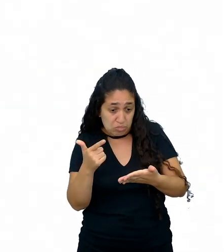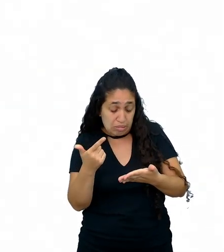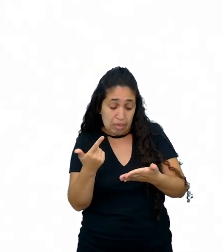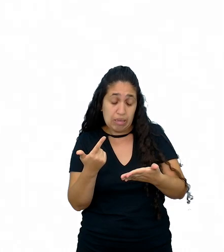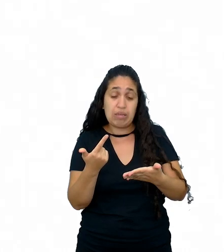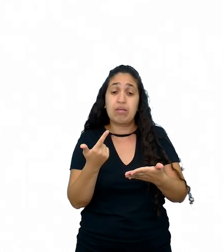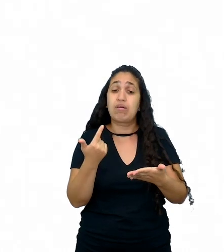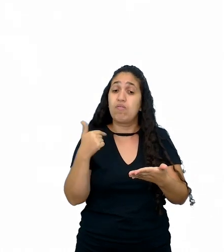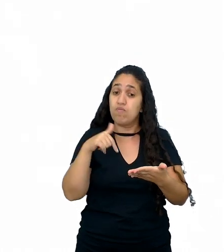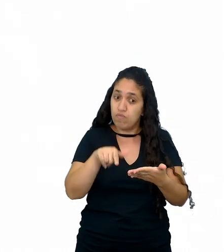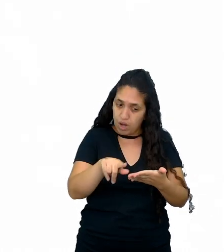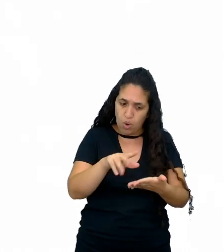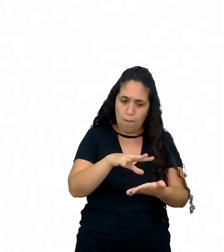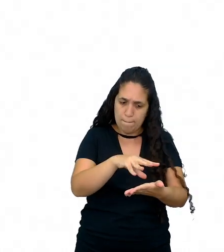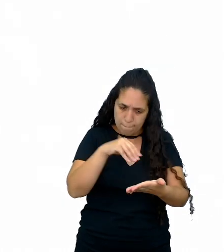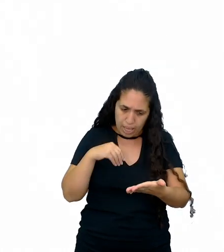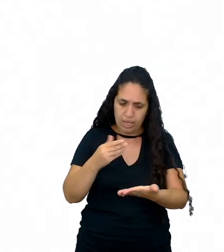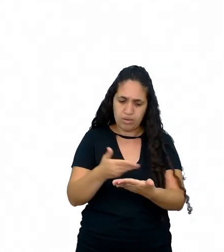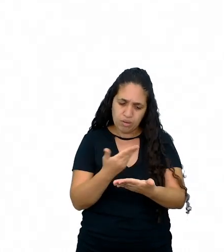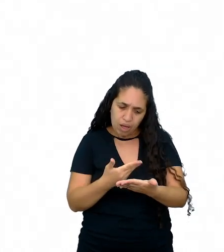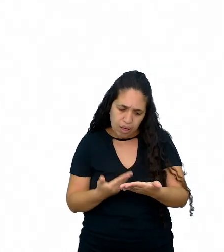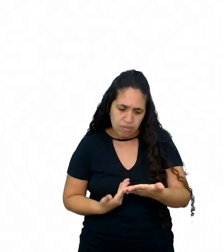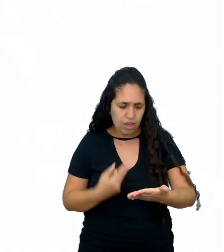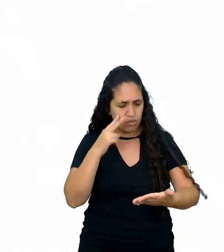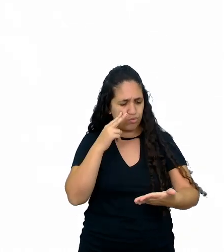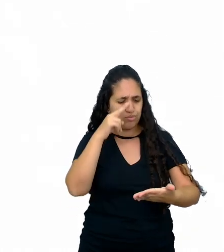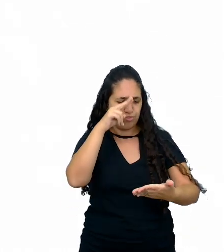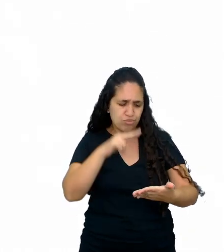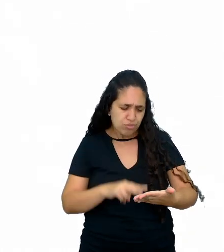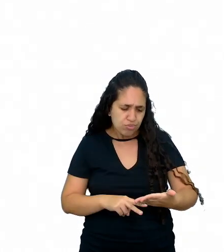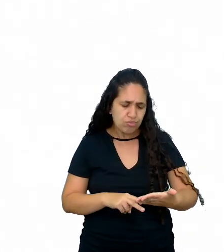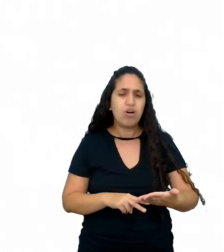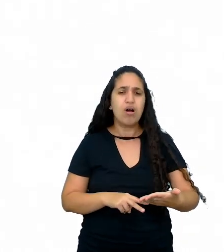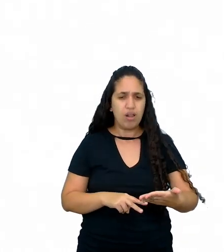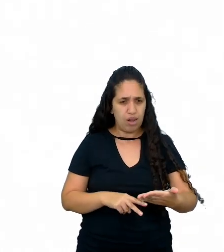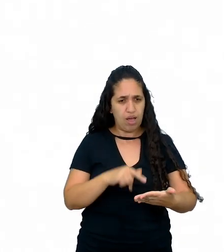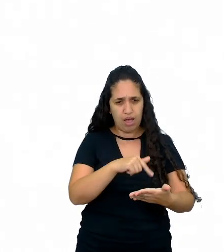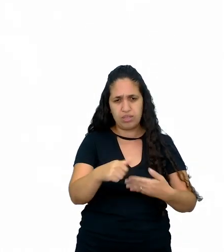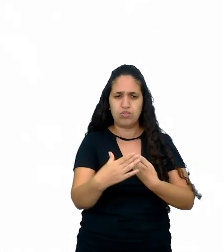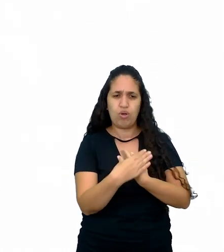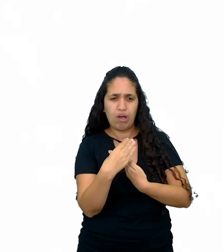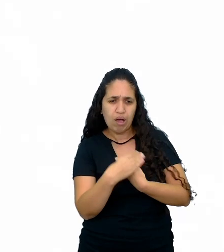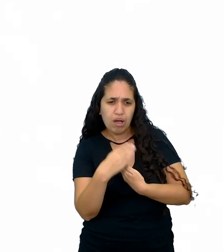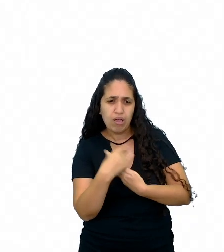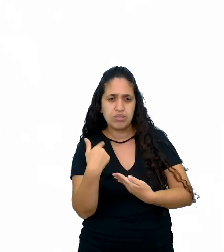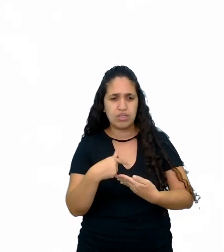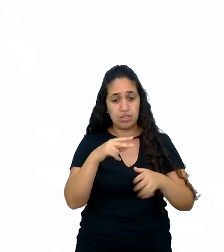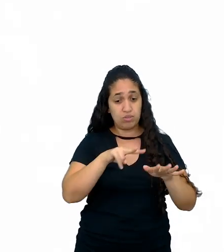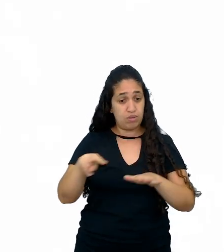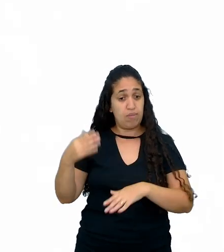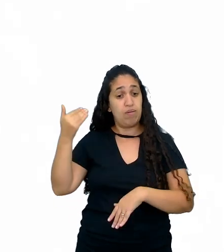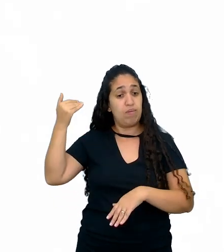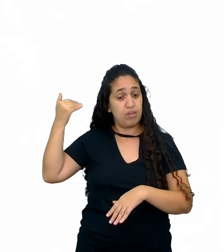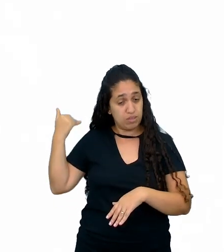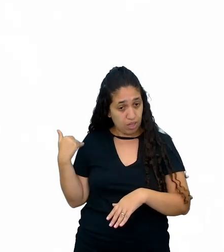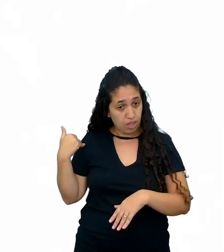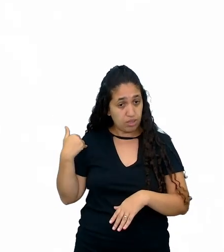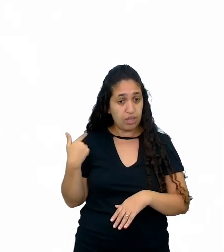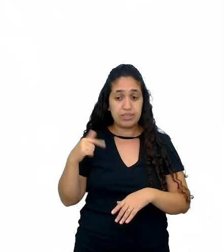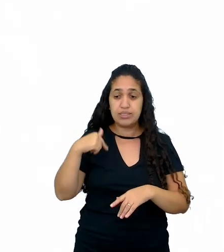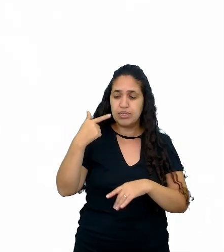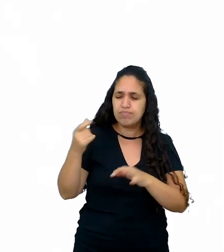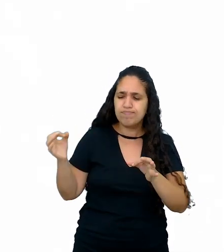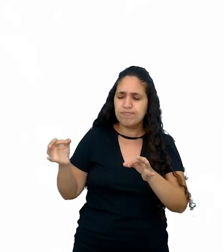então, peguem no caderno, né? Olhem para as orientações da semana passada, tá? E